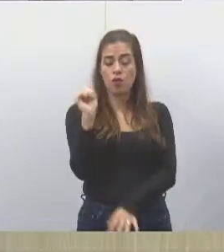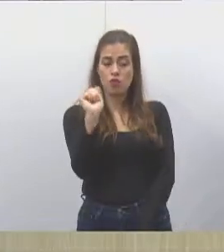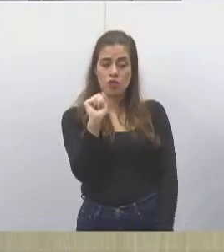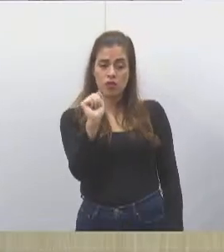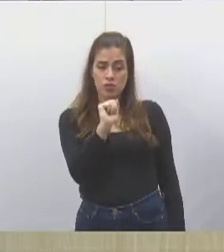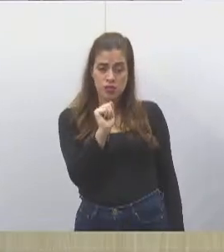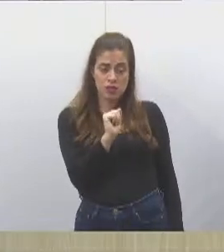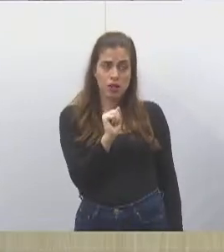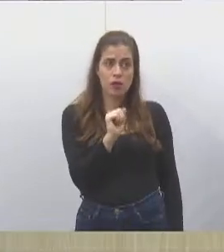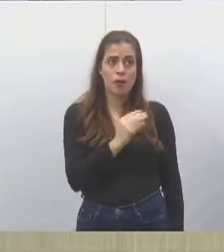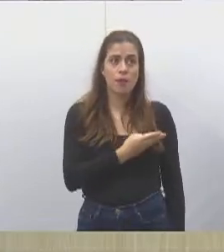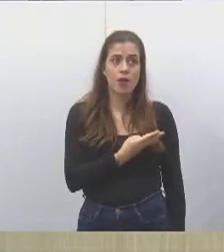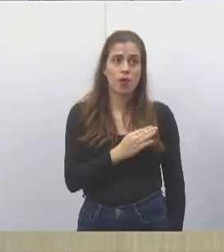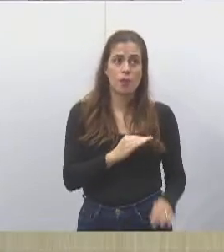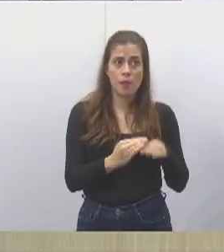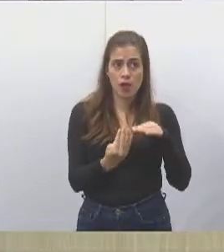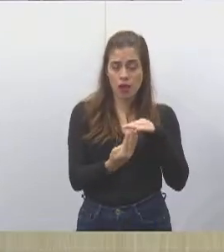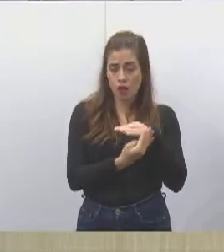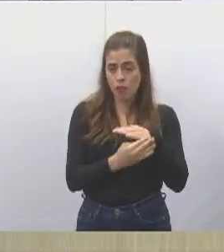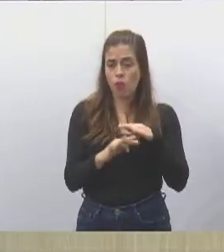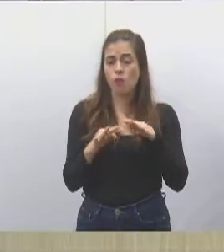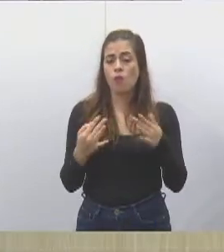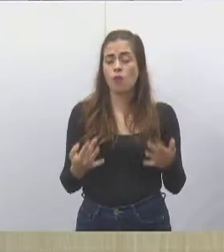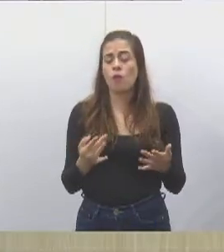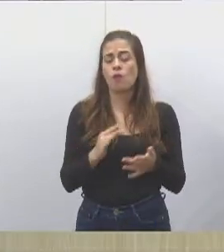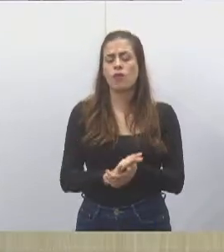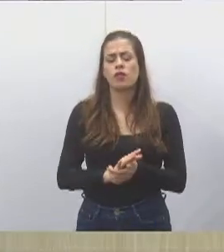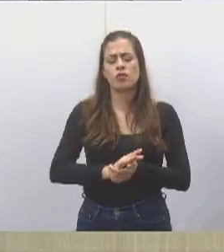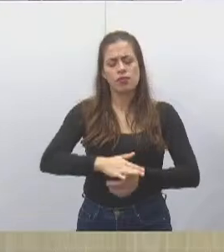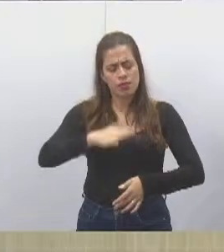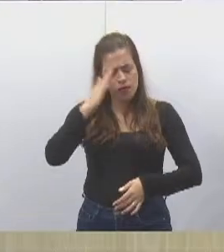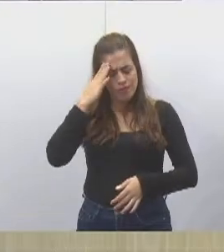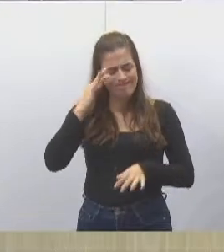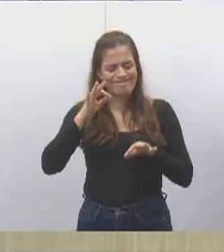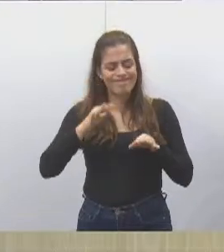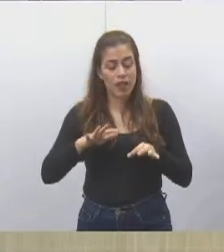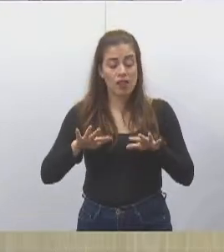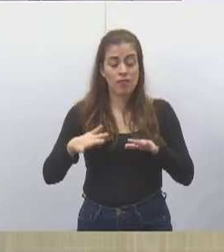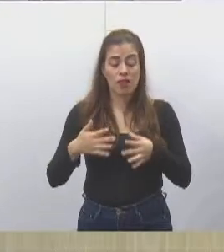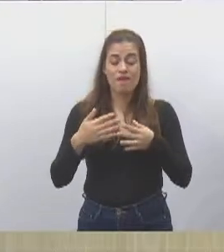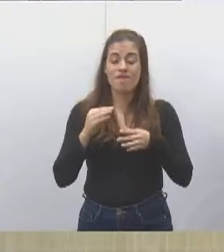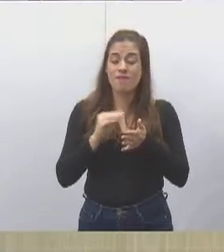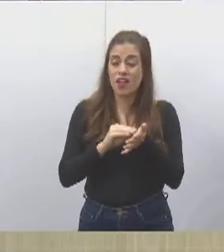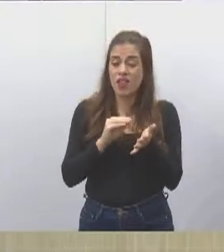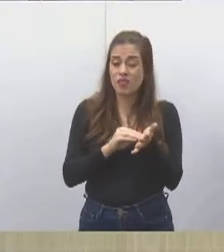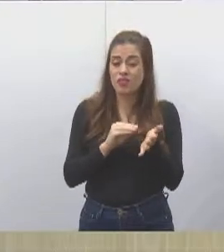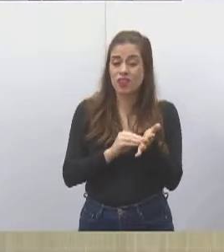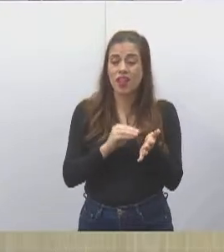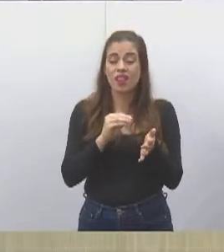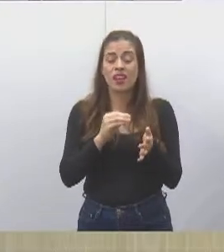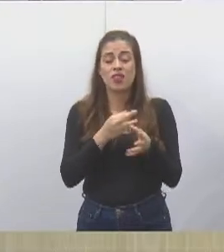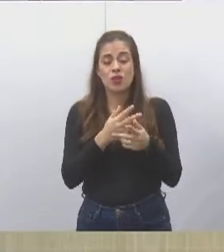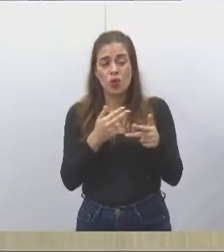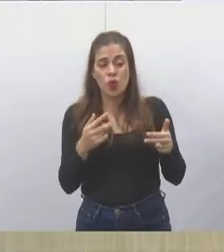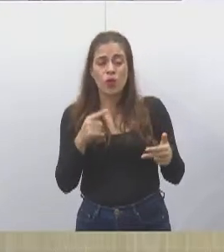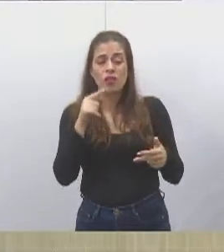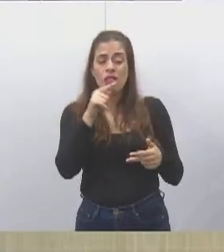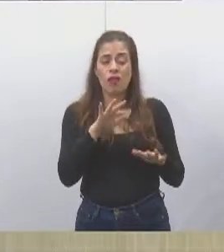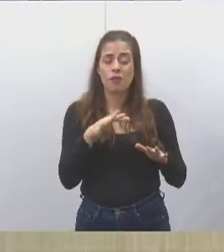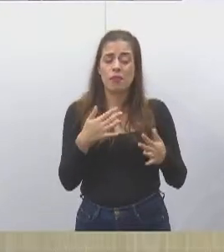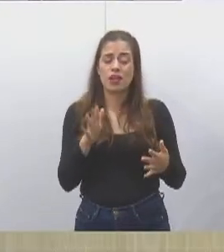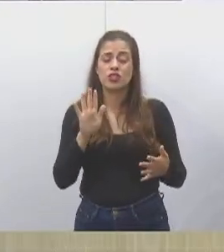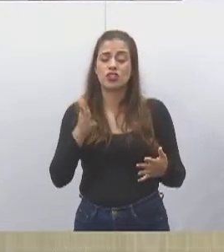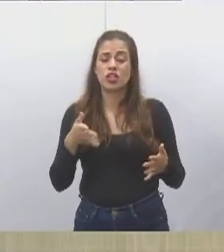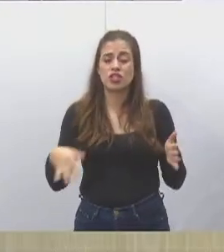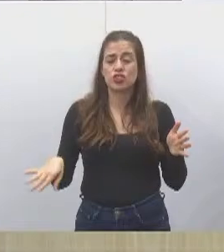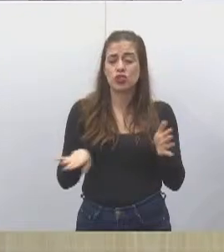Amigo de Bairro Veranejal. A gente tem certeza que ainda falta muito para levar melhorias, mas já chegou bastante melhorias no